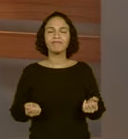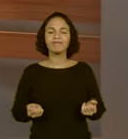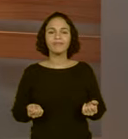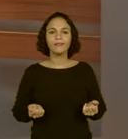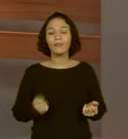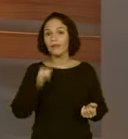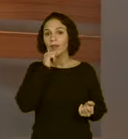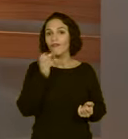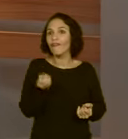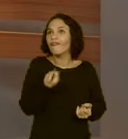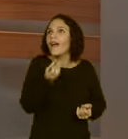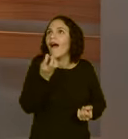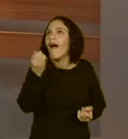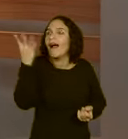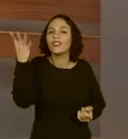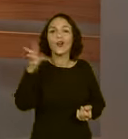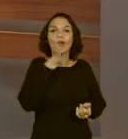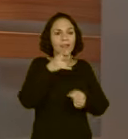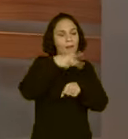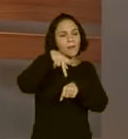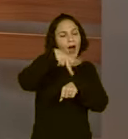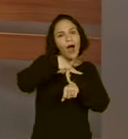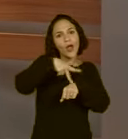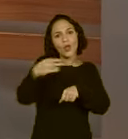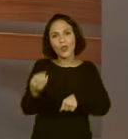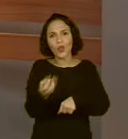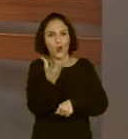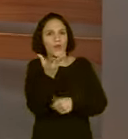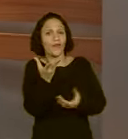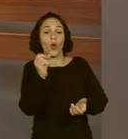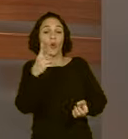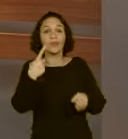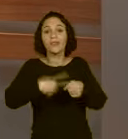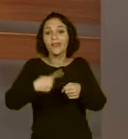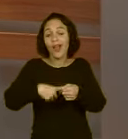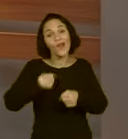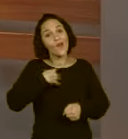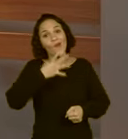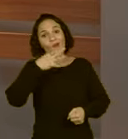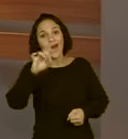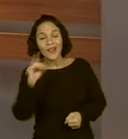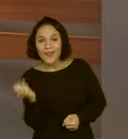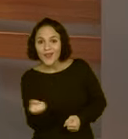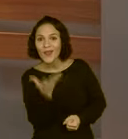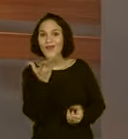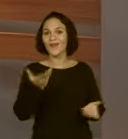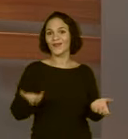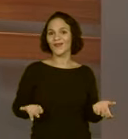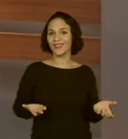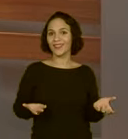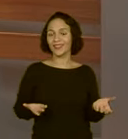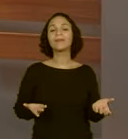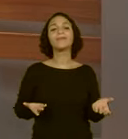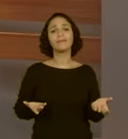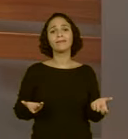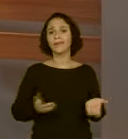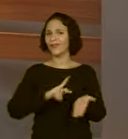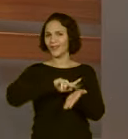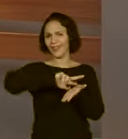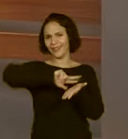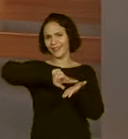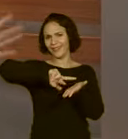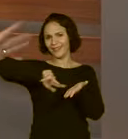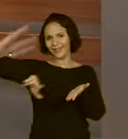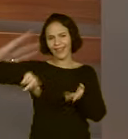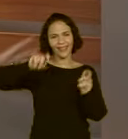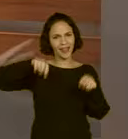fazer uma viagem, conhecer um país que você não conhece, ou conhecer uma cidade que você não conhece, né? Enfim, a gente